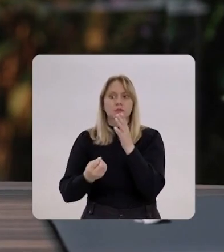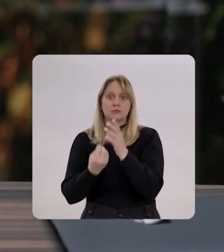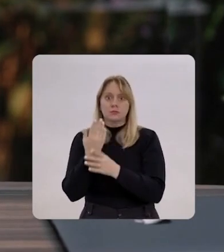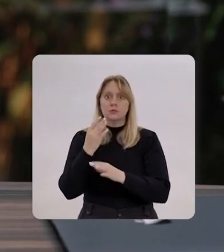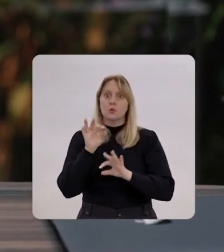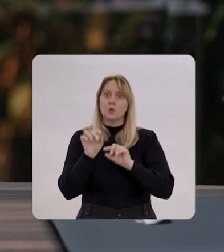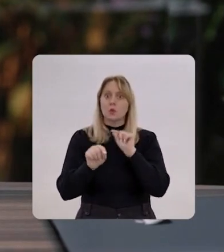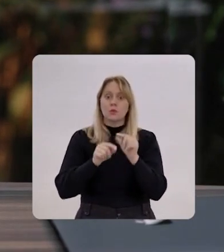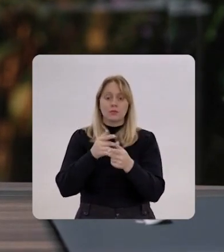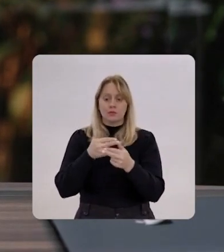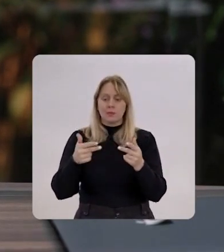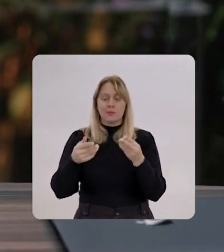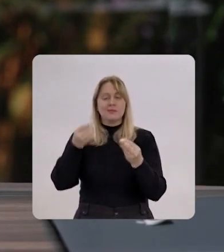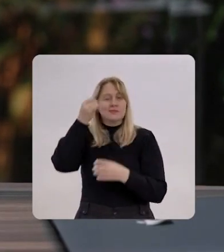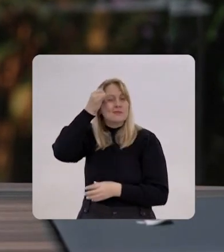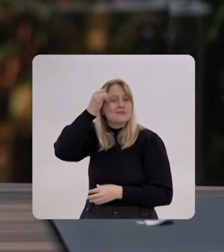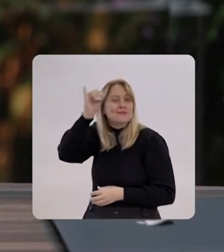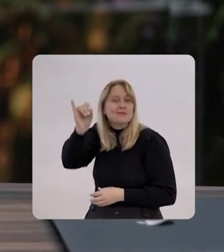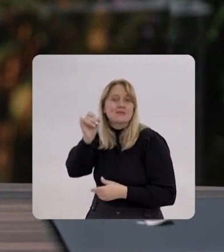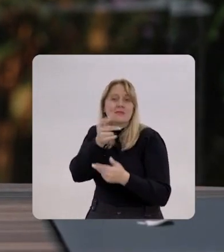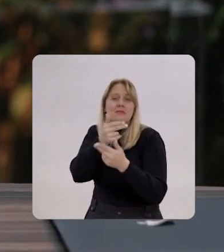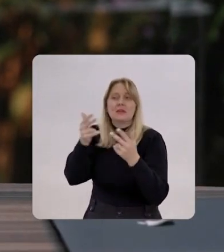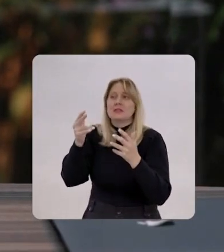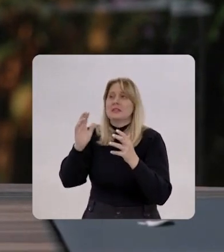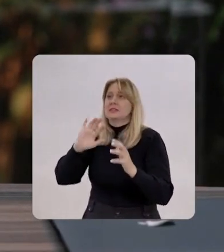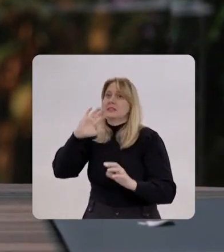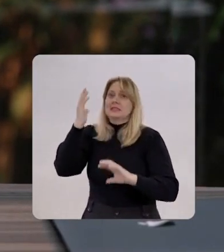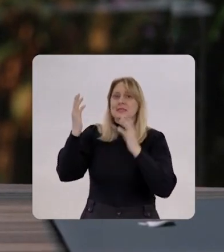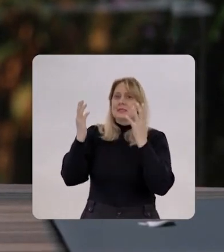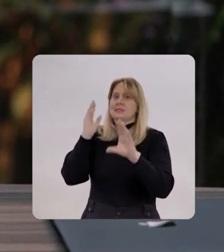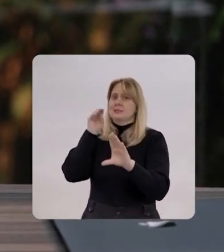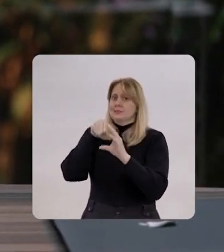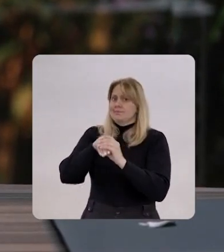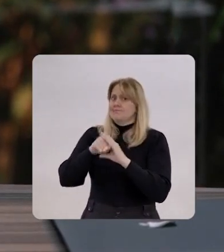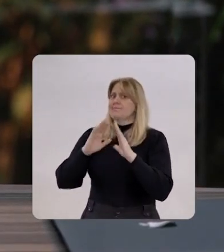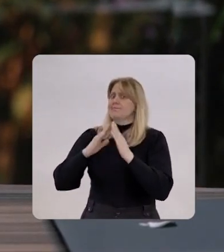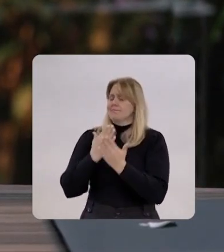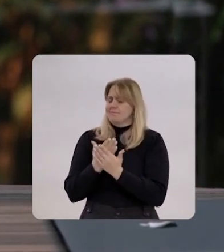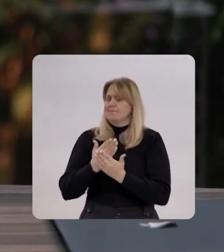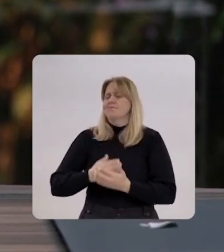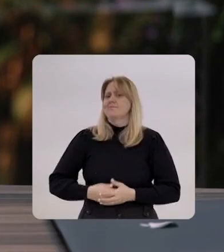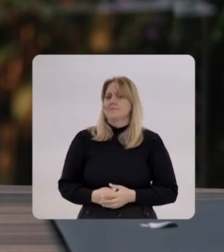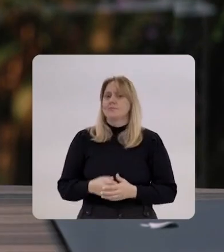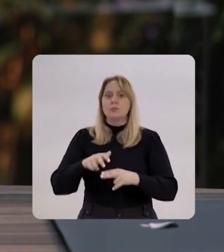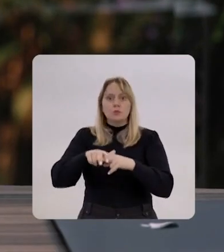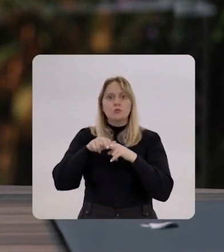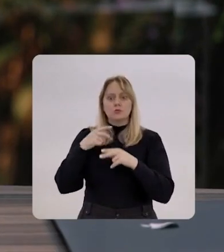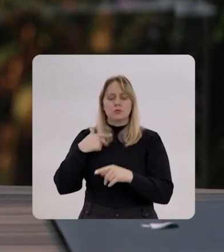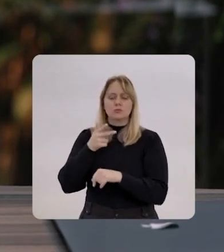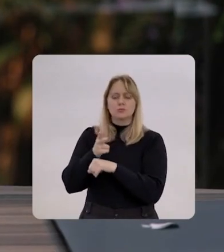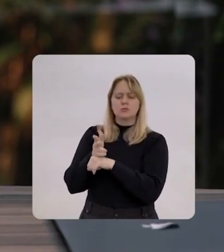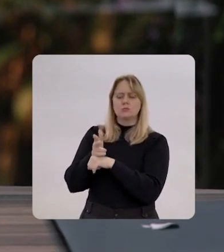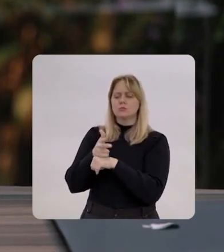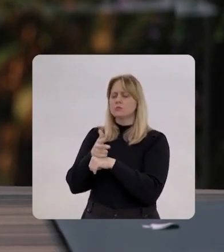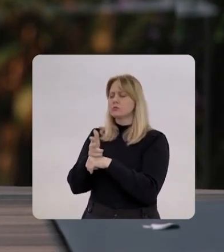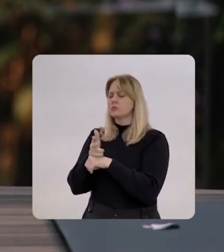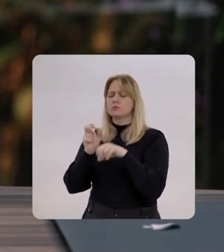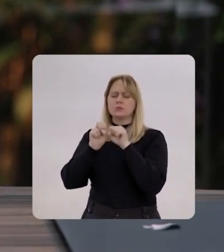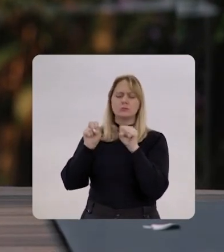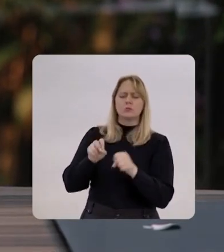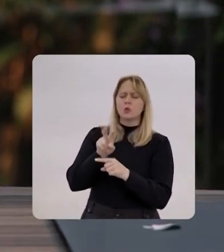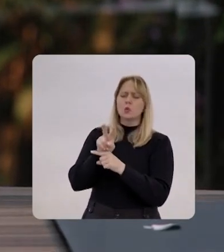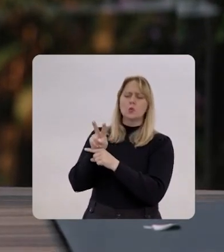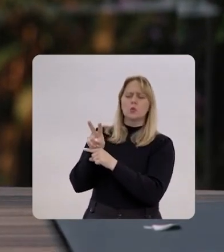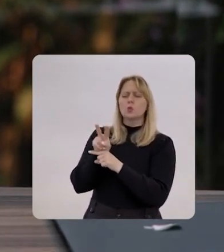para prevenir que eventos desagradáveis aconteçam. Por isso, instalamos câmeras e sistemas de segurança